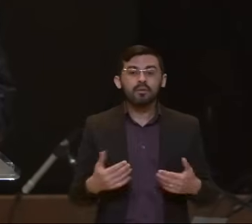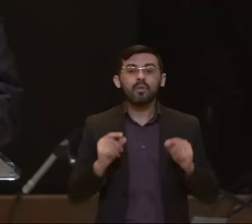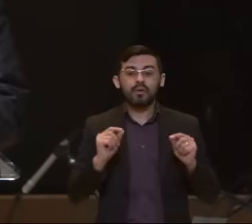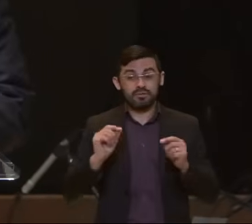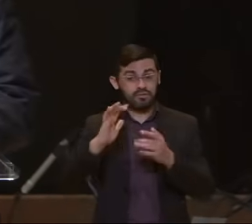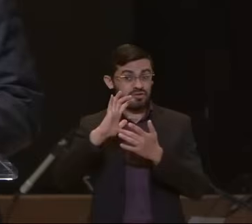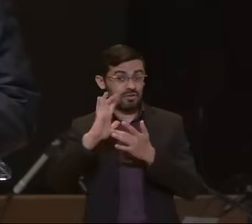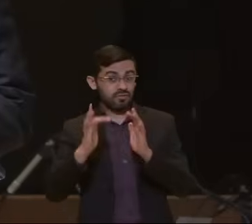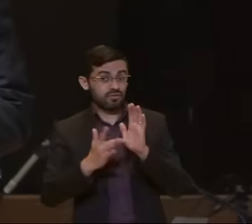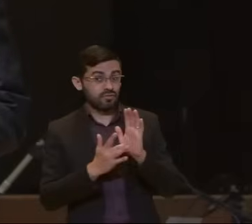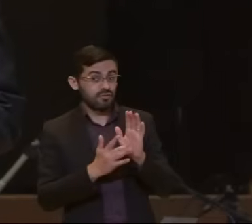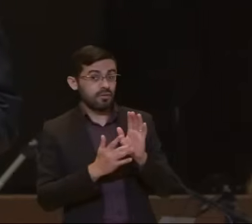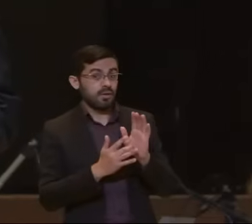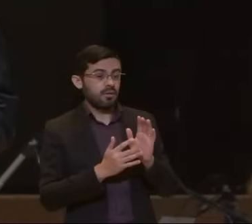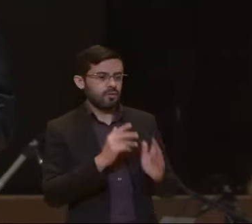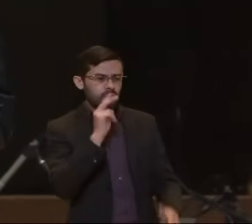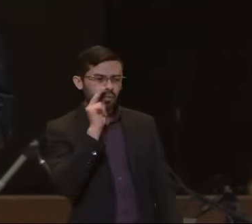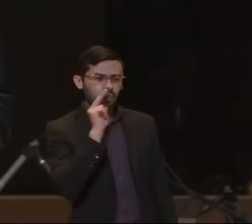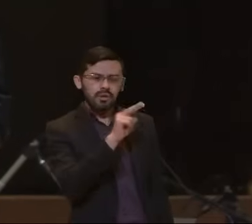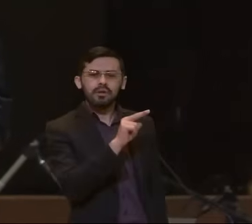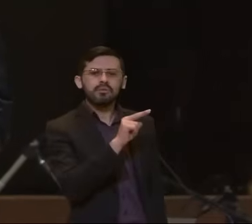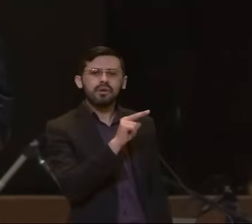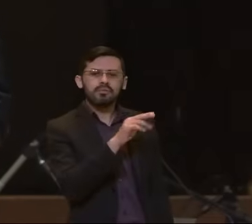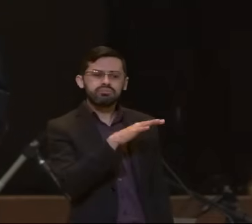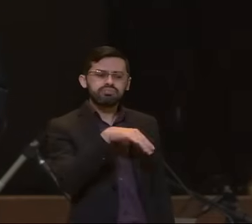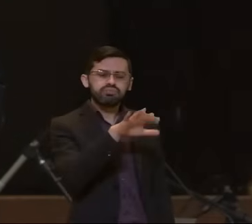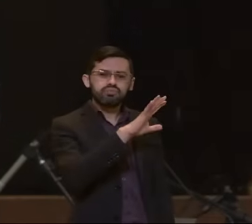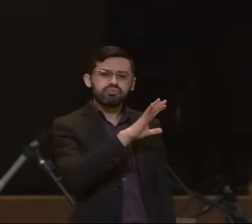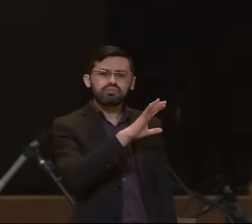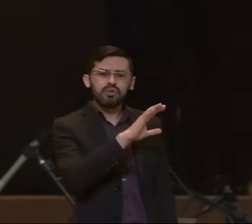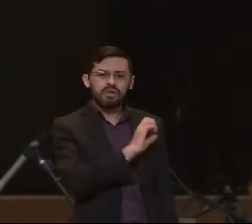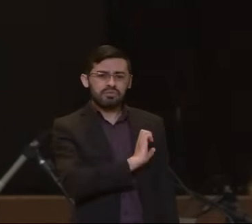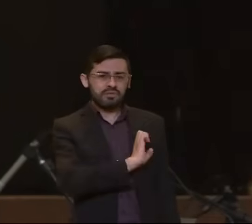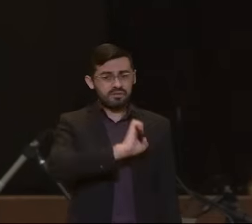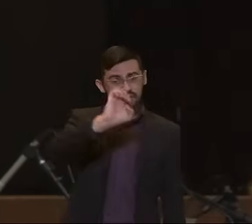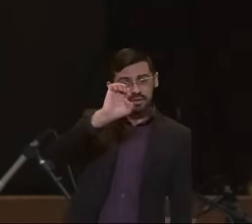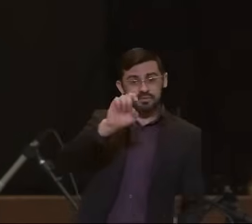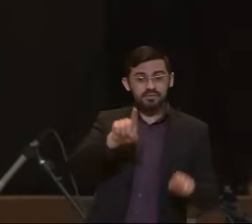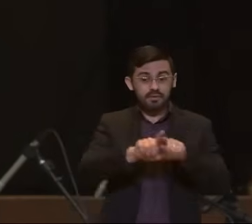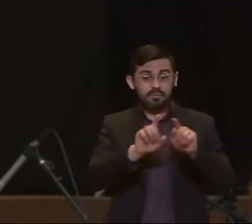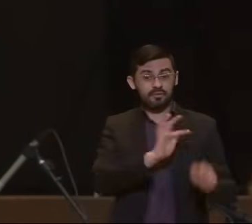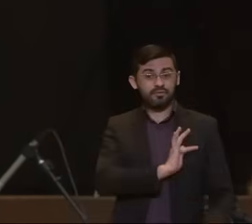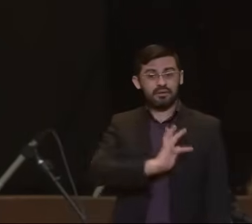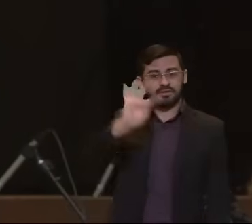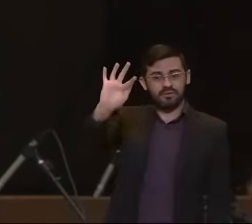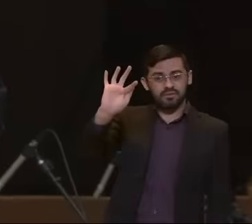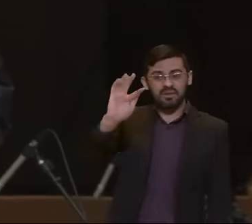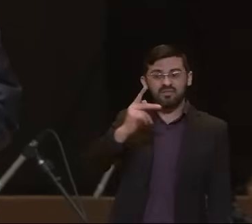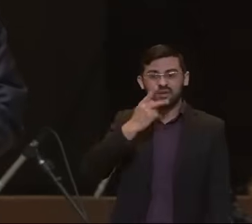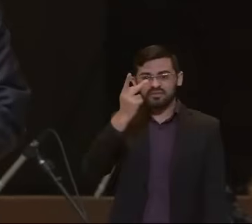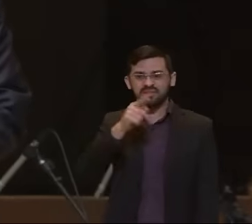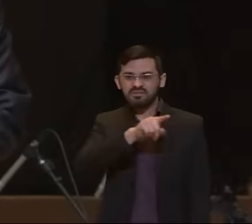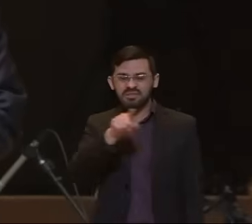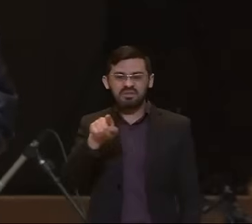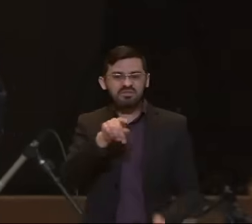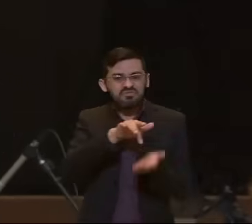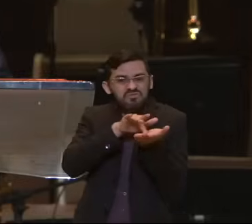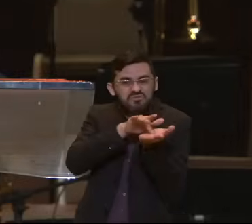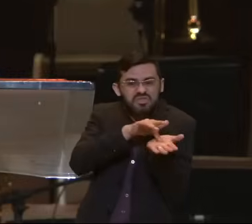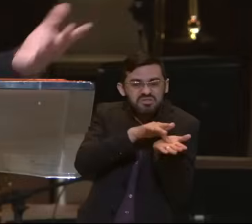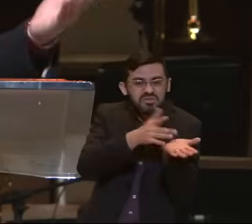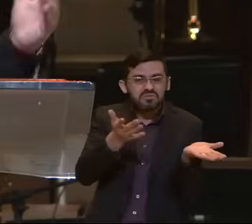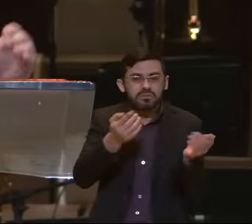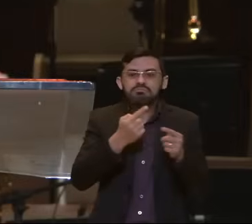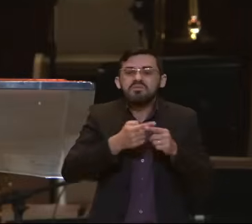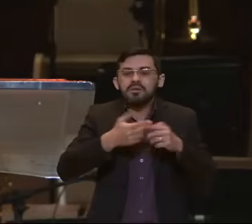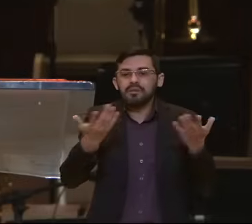de Jesus aos escribas e fariseus, que ele chamou de hipócritas.